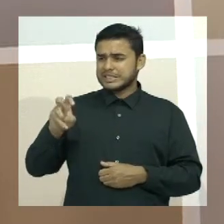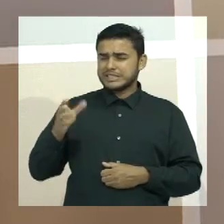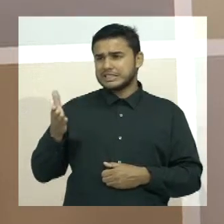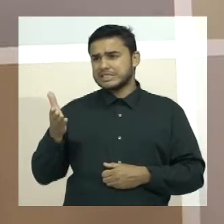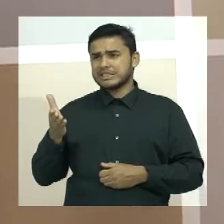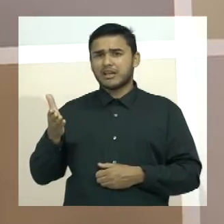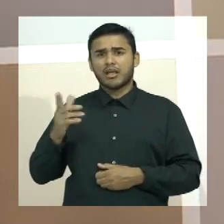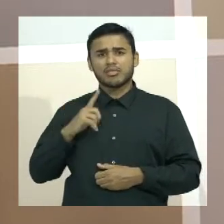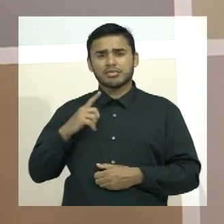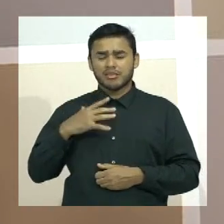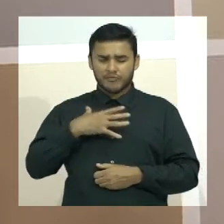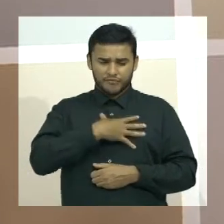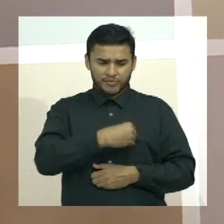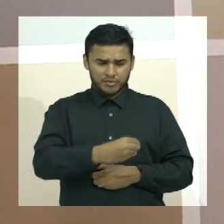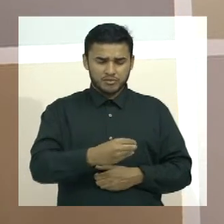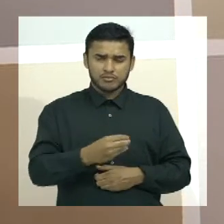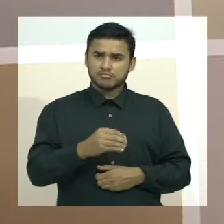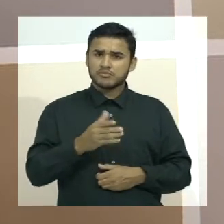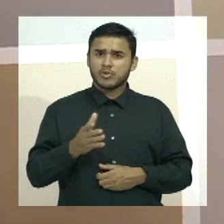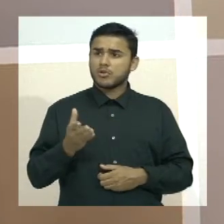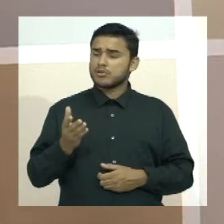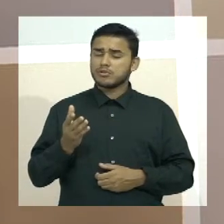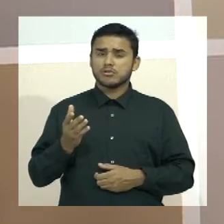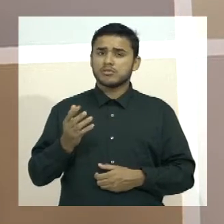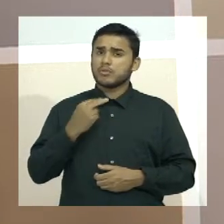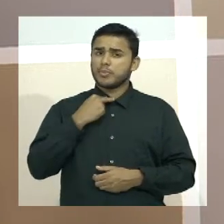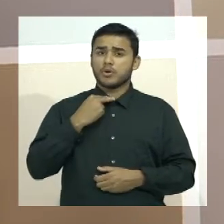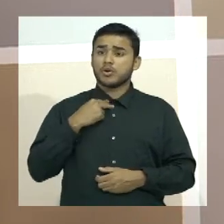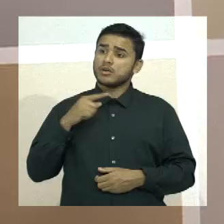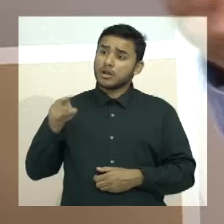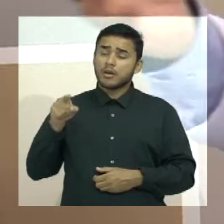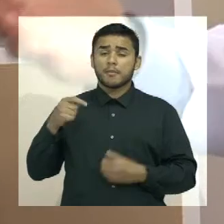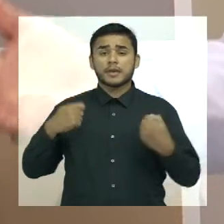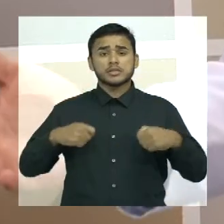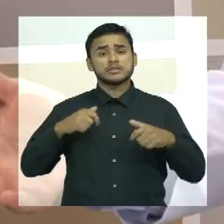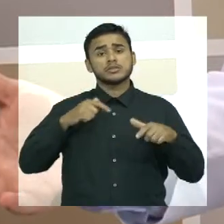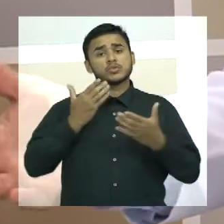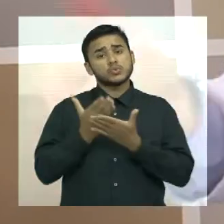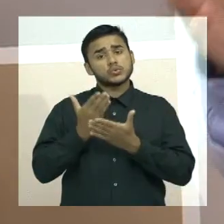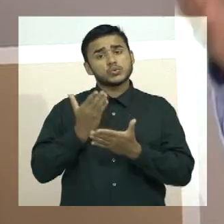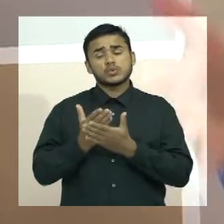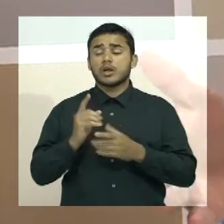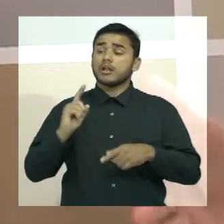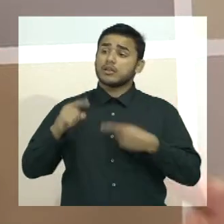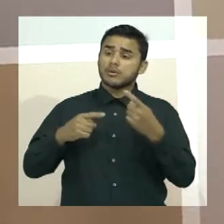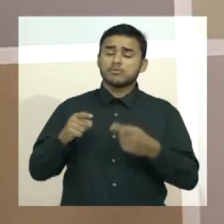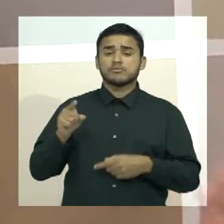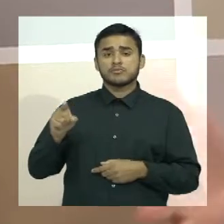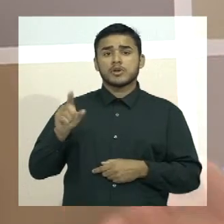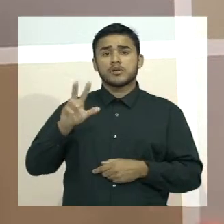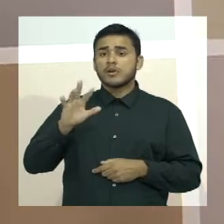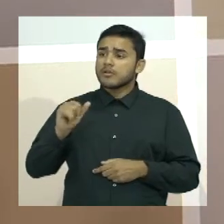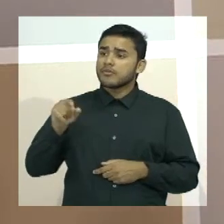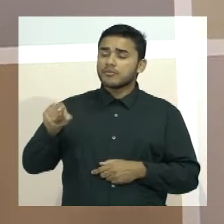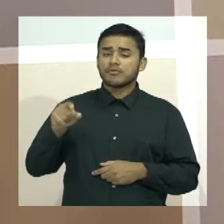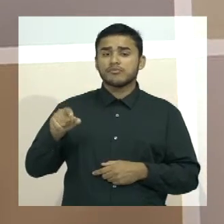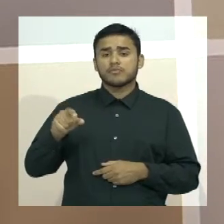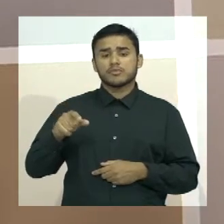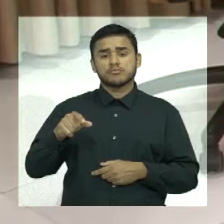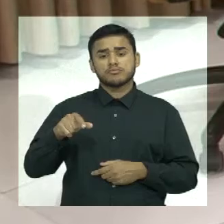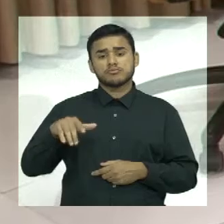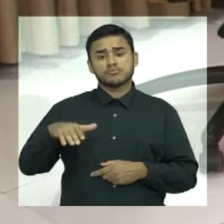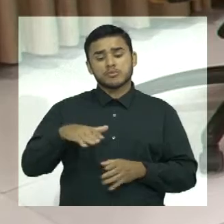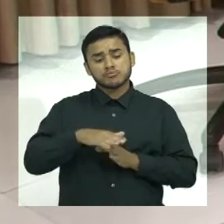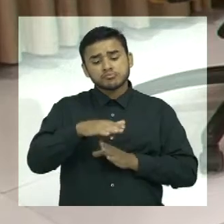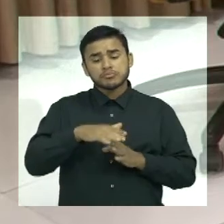de seus filhos, né, de seus pequenos filhos. Isso acaba sobrecarregando a sociedade e o encargo acaba ficando para o avô, para a avó. Isso